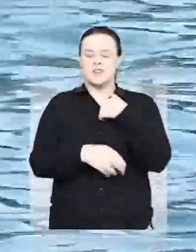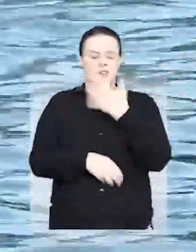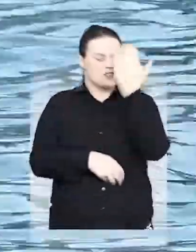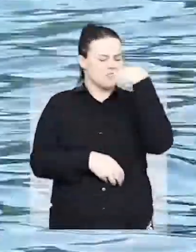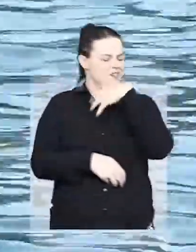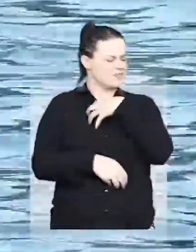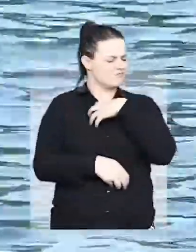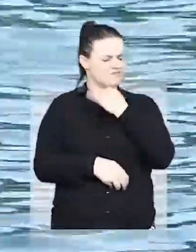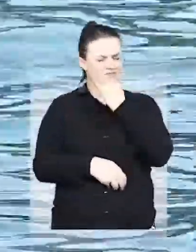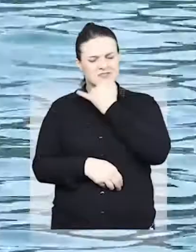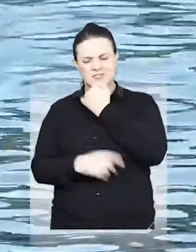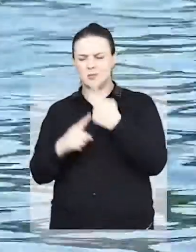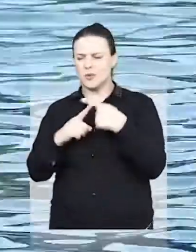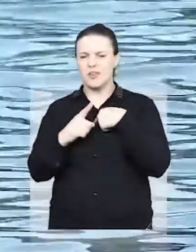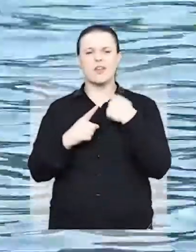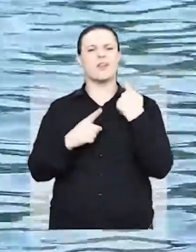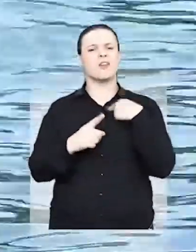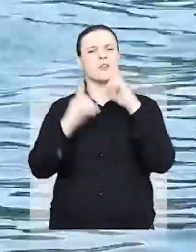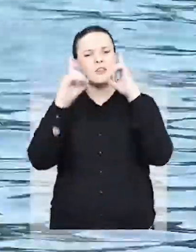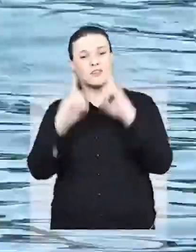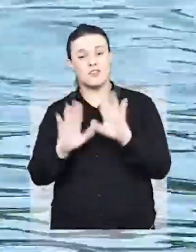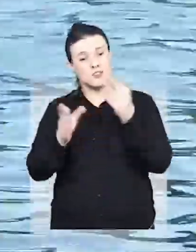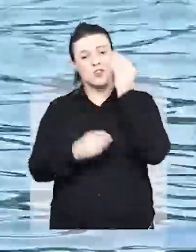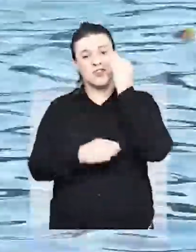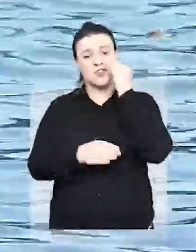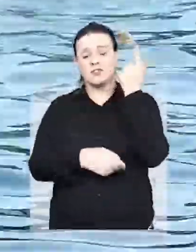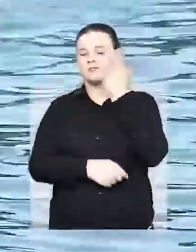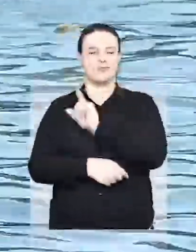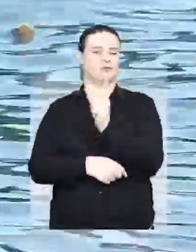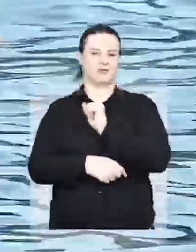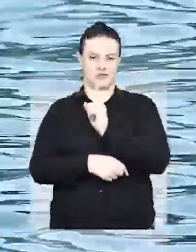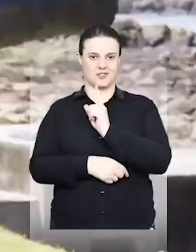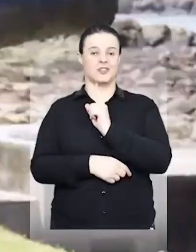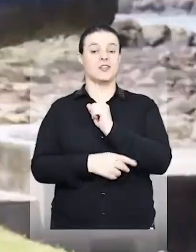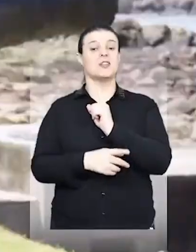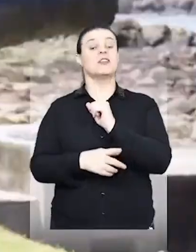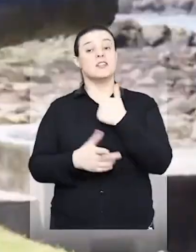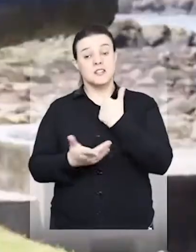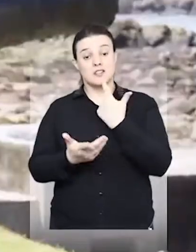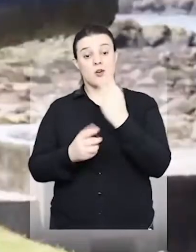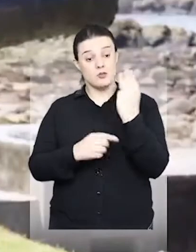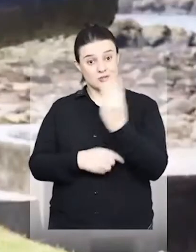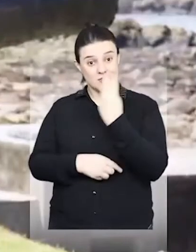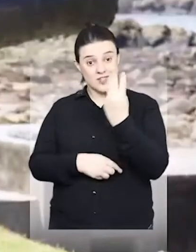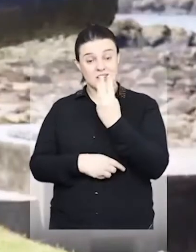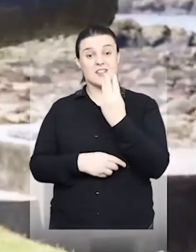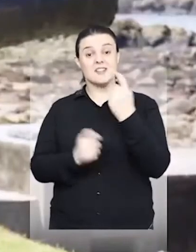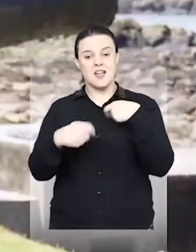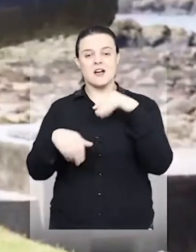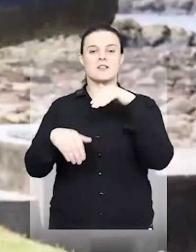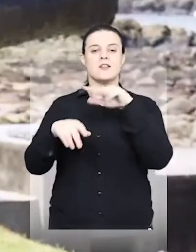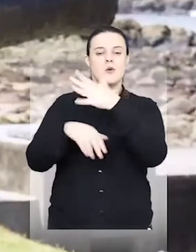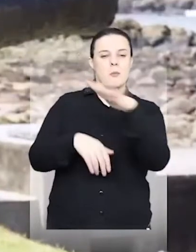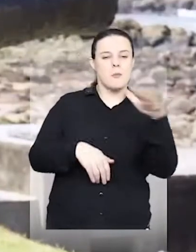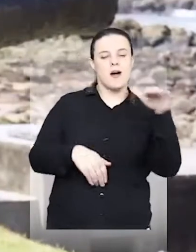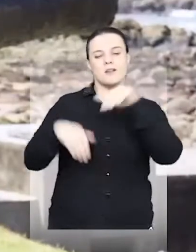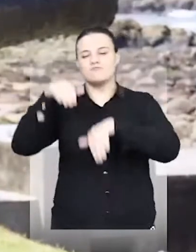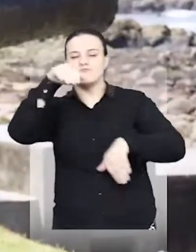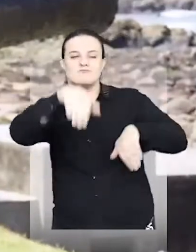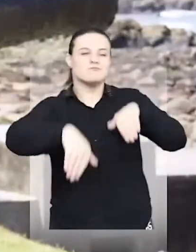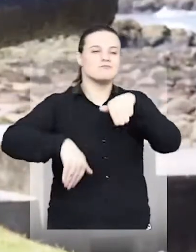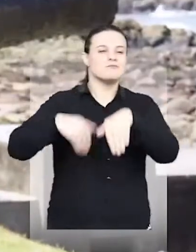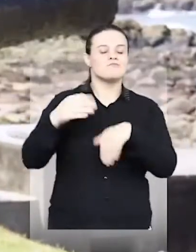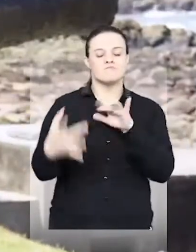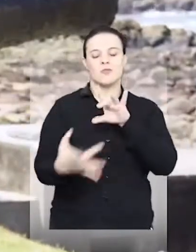uma frustração por conta da deficiência. Já tentei, mas não conseguia surfar. Então o triatlo me traz isso, que é nadar no mar,